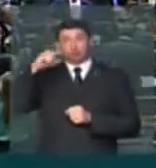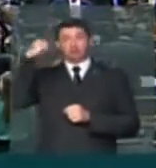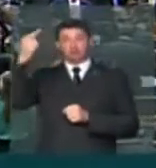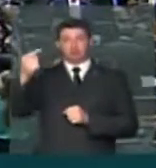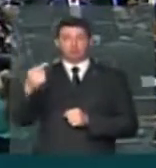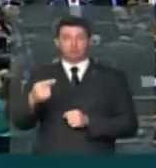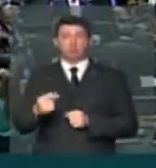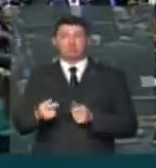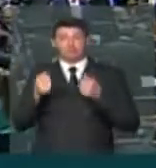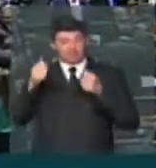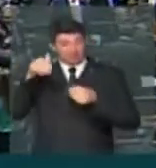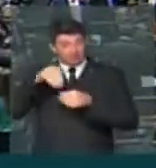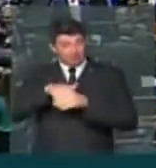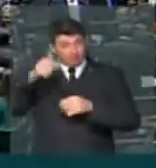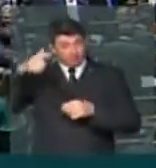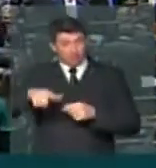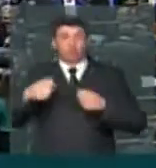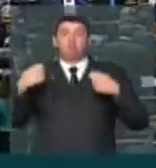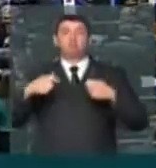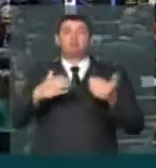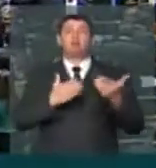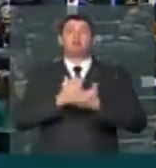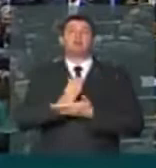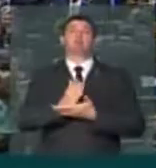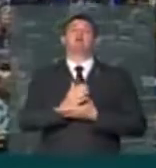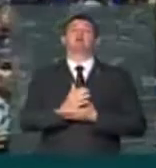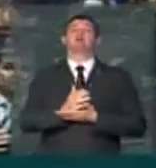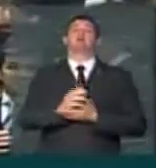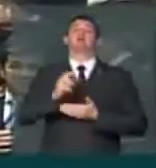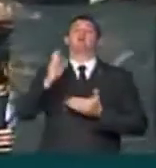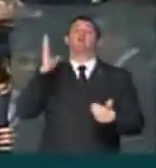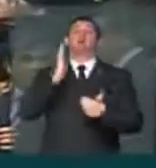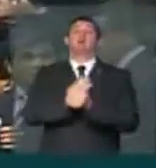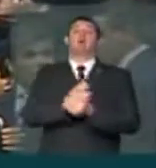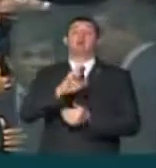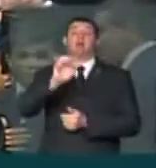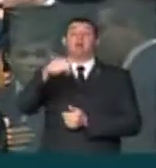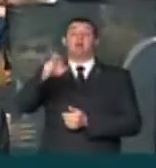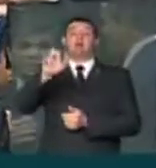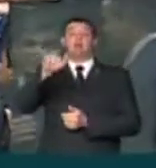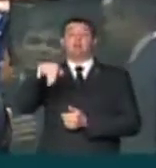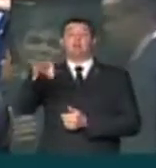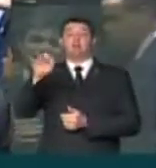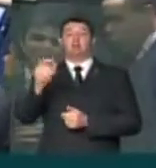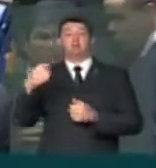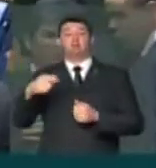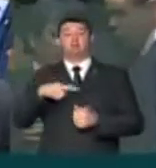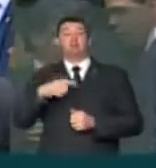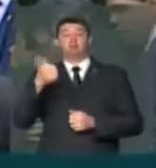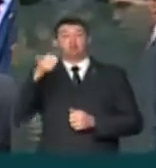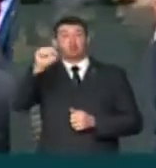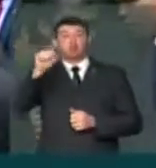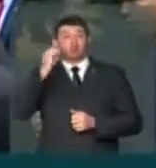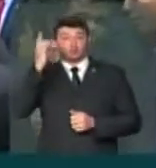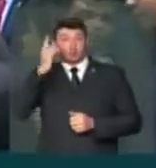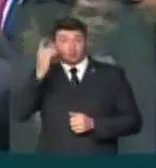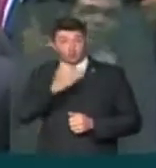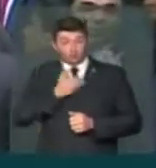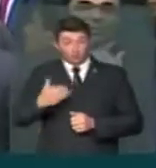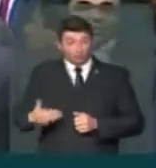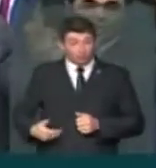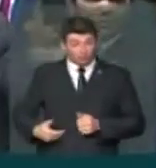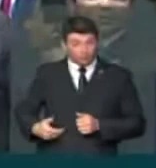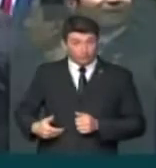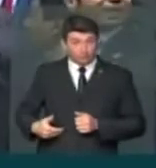se colocar em votação novamente, era preciso aprovar um requerimento e para isso era preciso que pelo menos 18 deputados